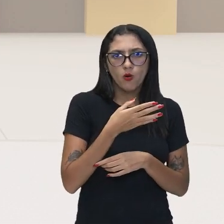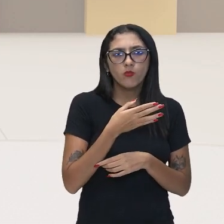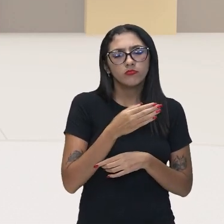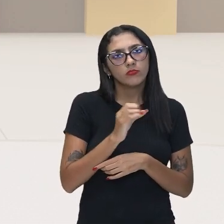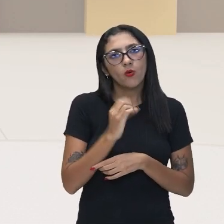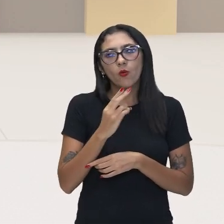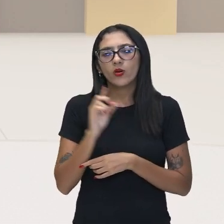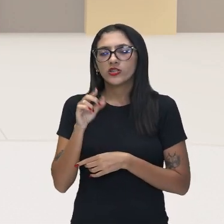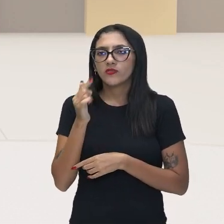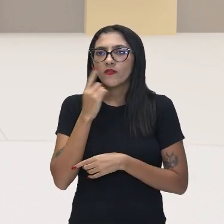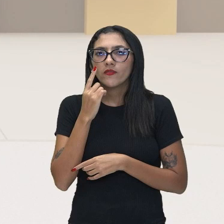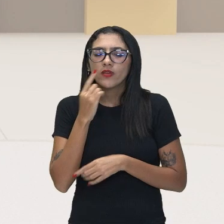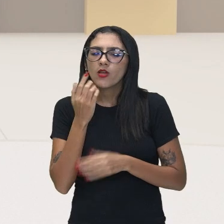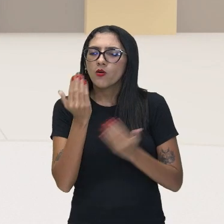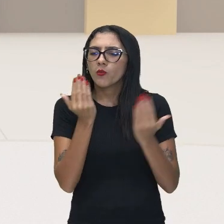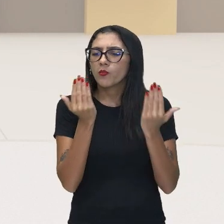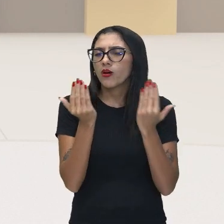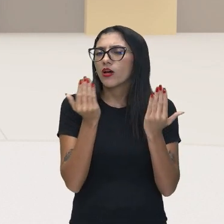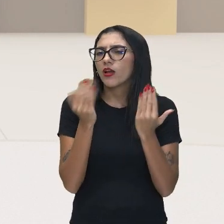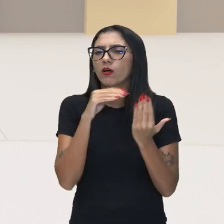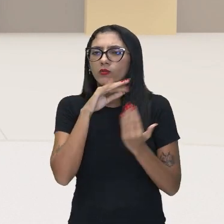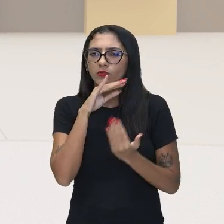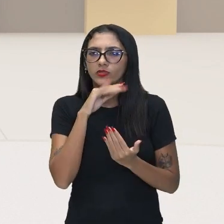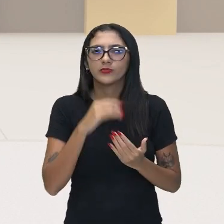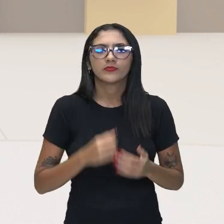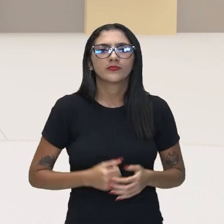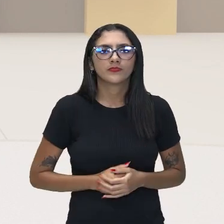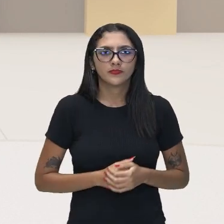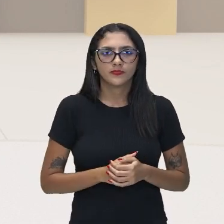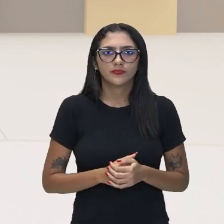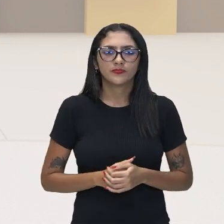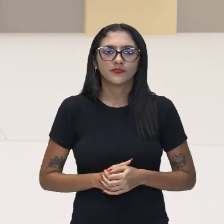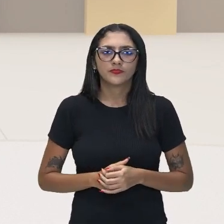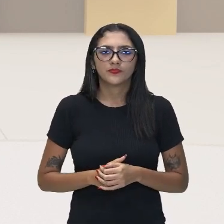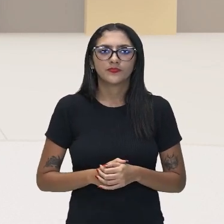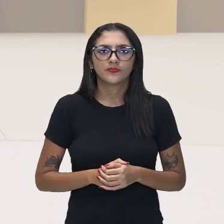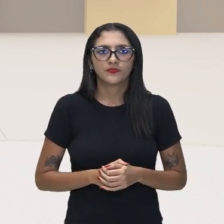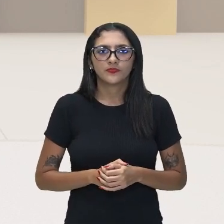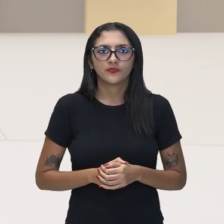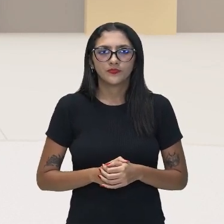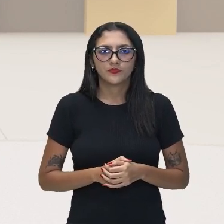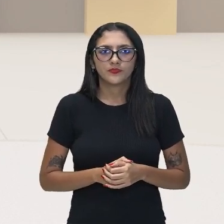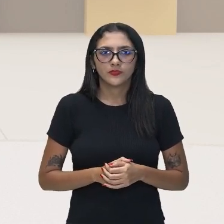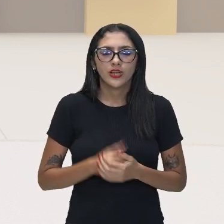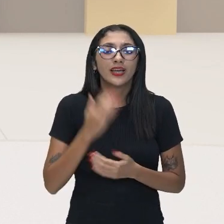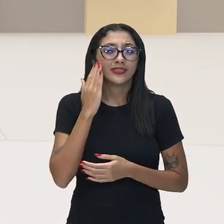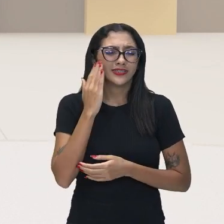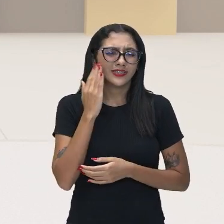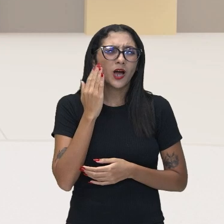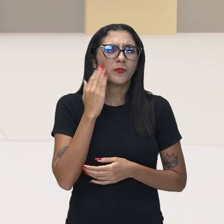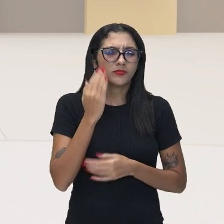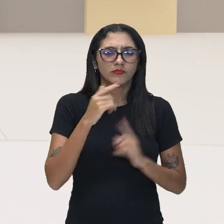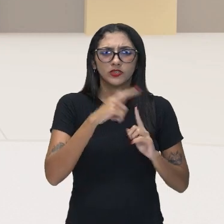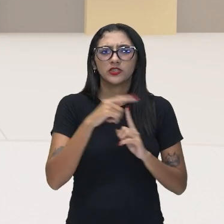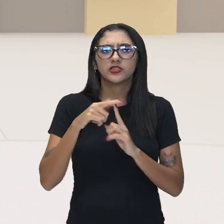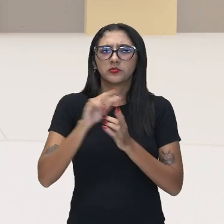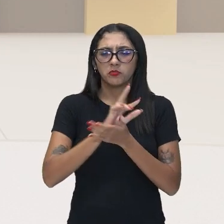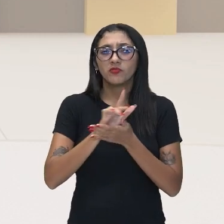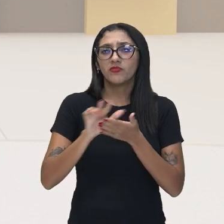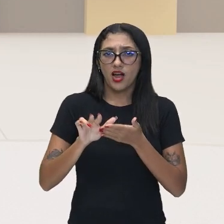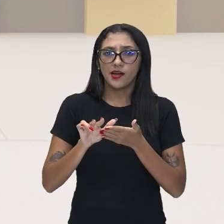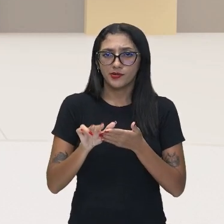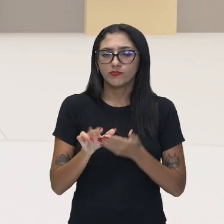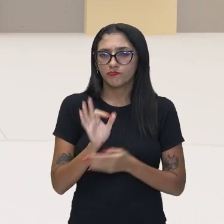pontos negativos, as desvantagens. Lembrando que, claro, temos várias modalidades de empréstimo, como o professor Hilner acabou de